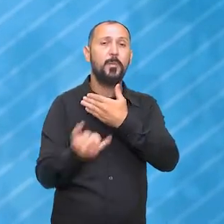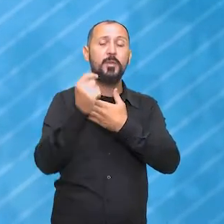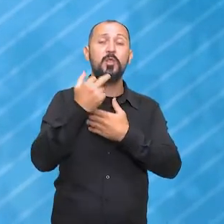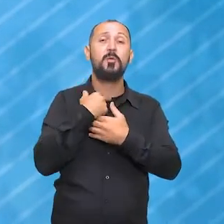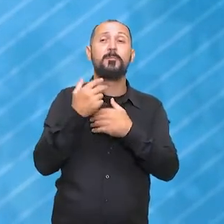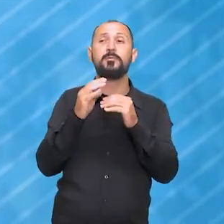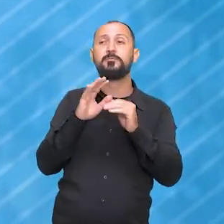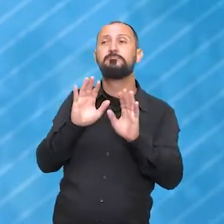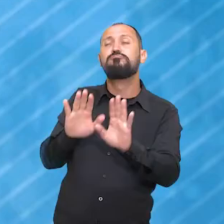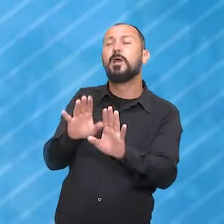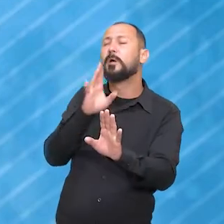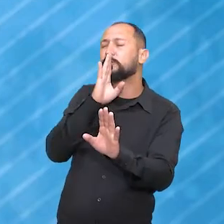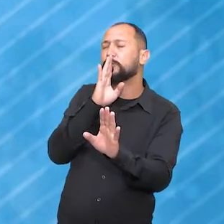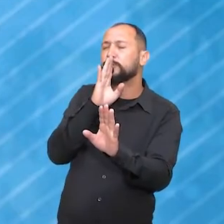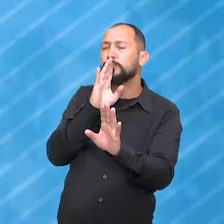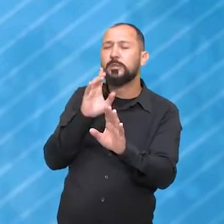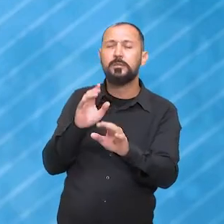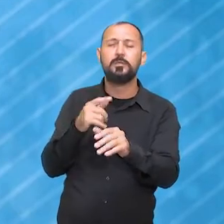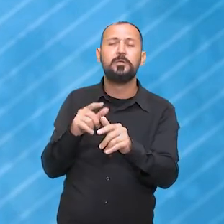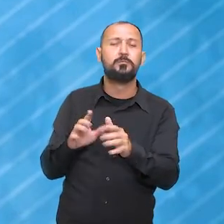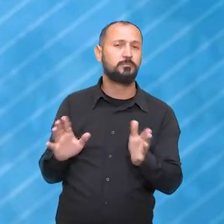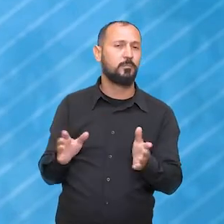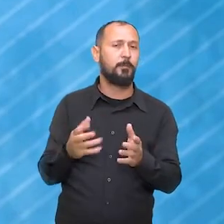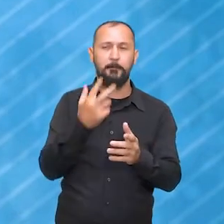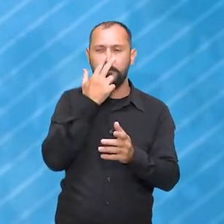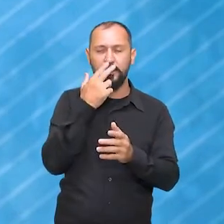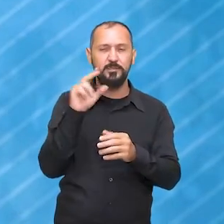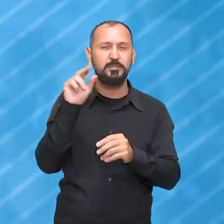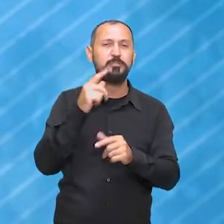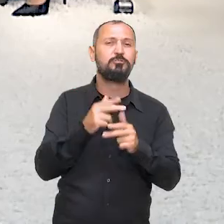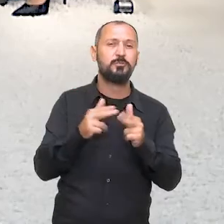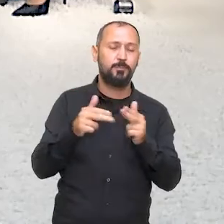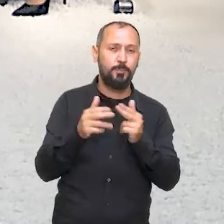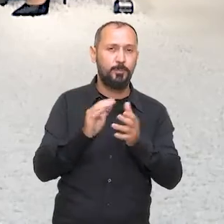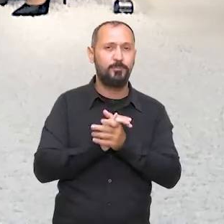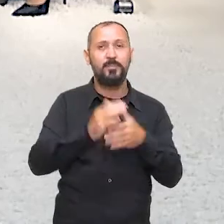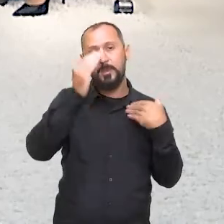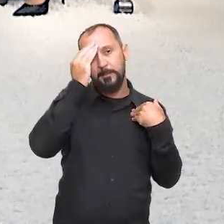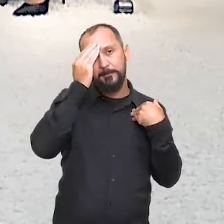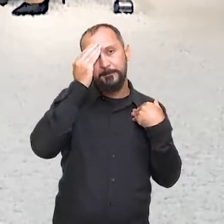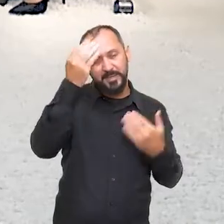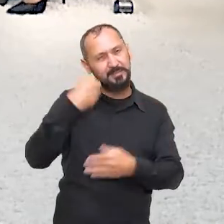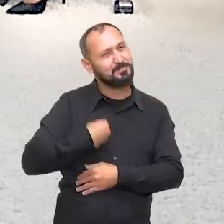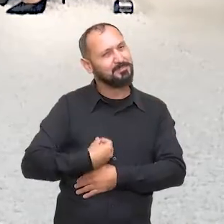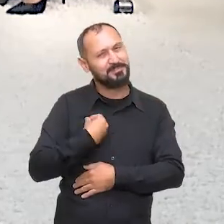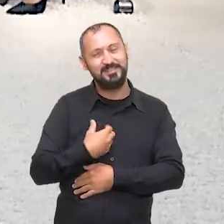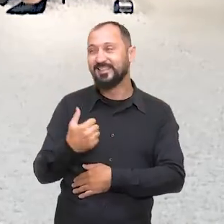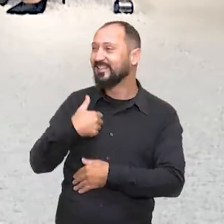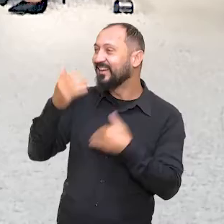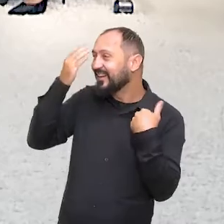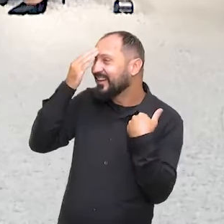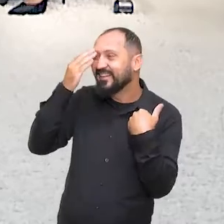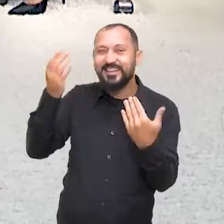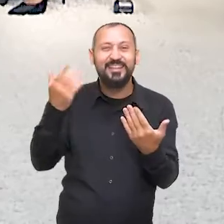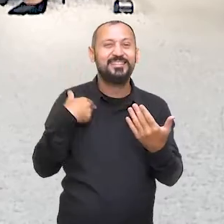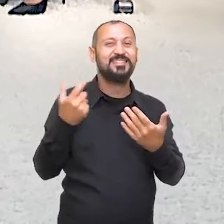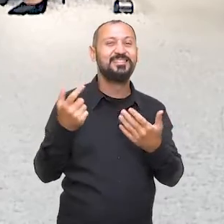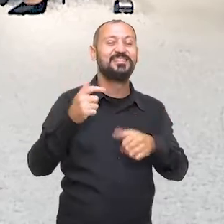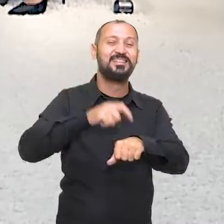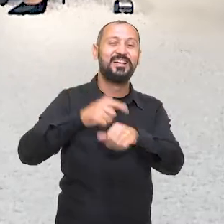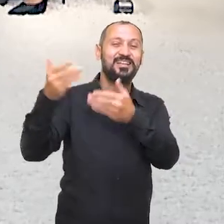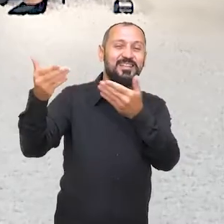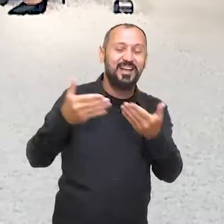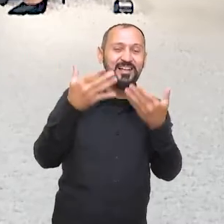coisas ficarem no silêncio, na sombra, como se nada acontecesse. Doutora, muito obrigada. Eu ter que aceitado agradeço, o nosso eu que